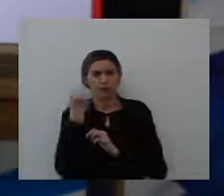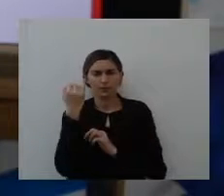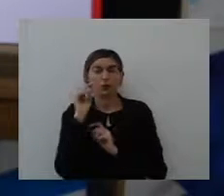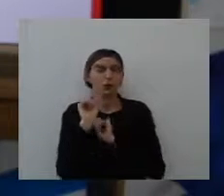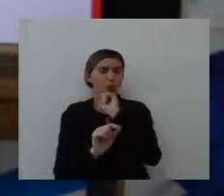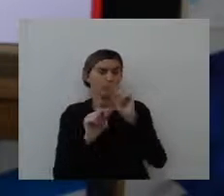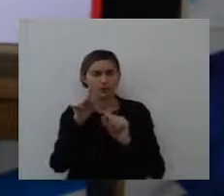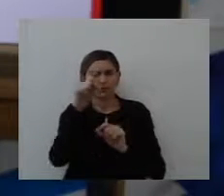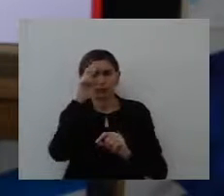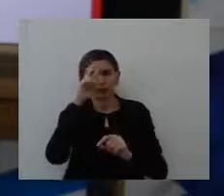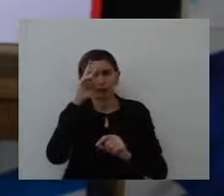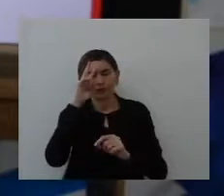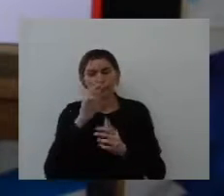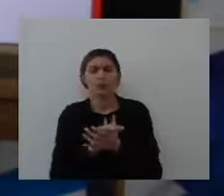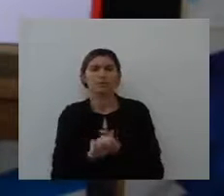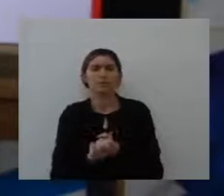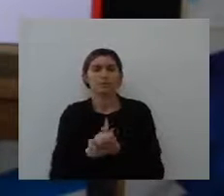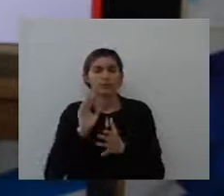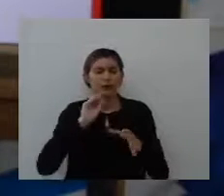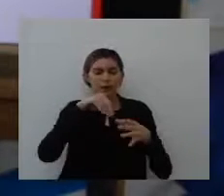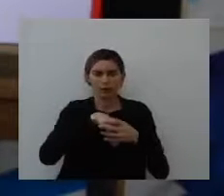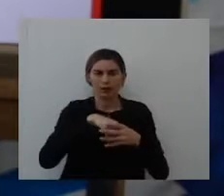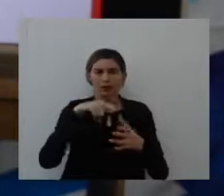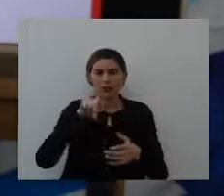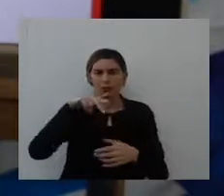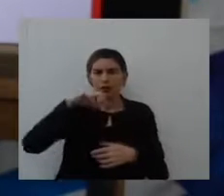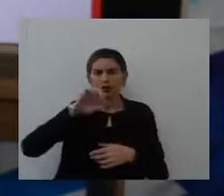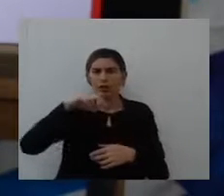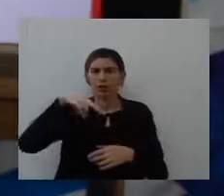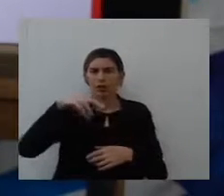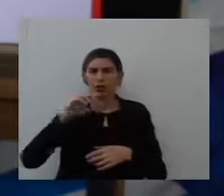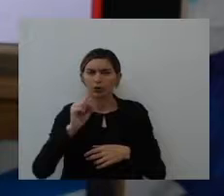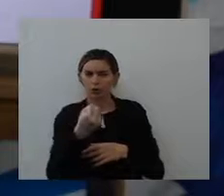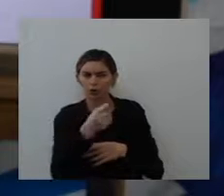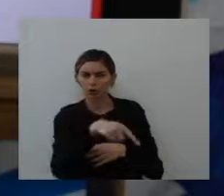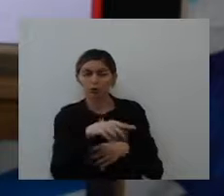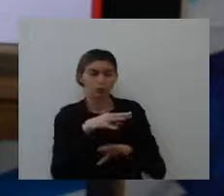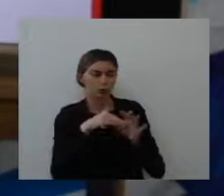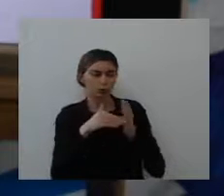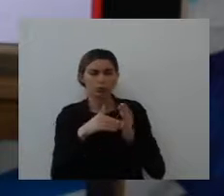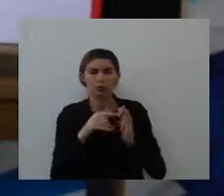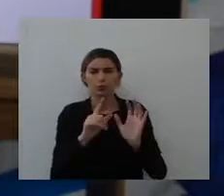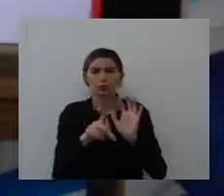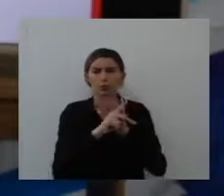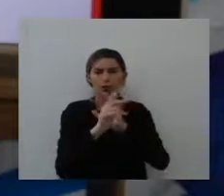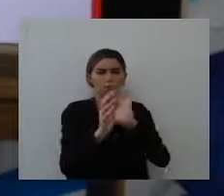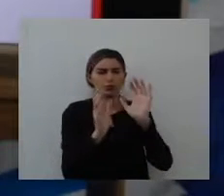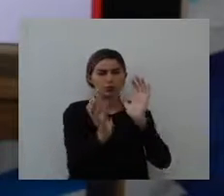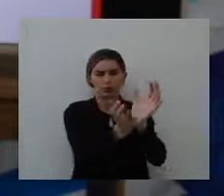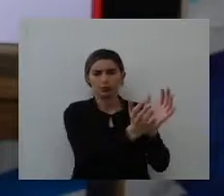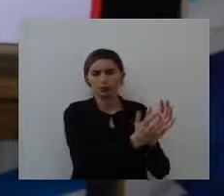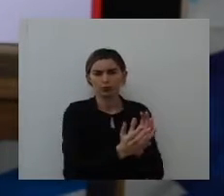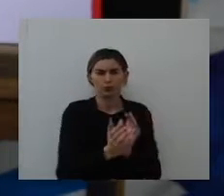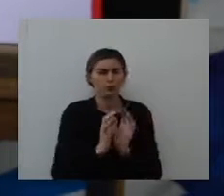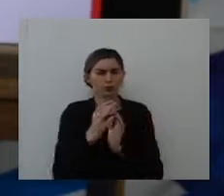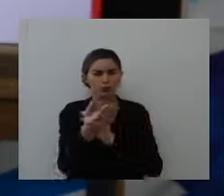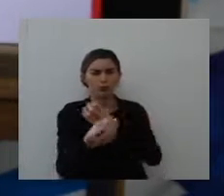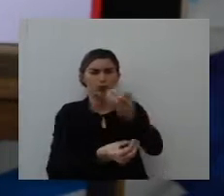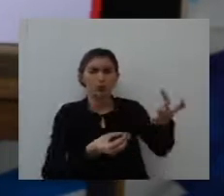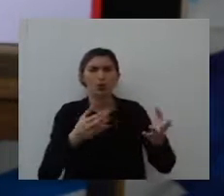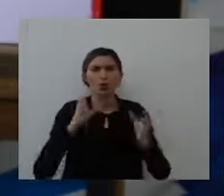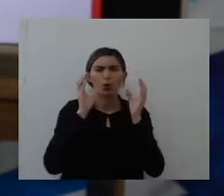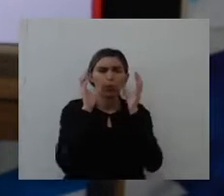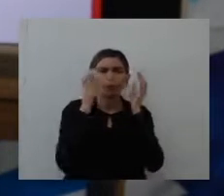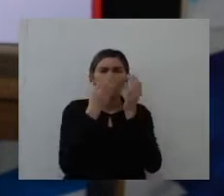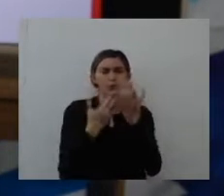é você lembrar que dentro do genus tudo era coletivo. Era uma espécie de